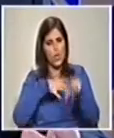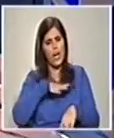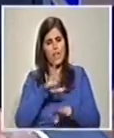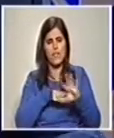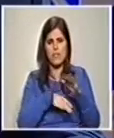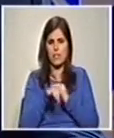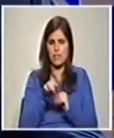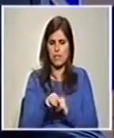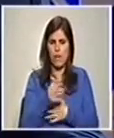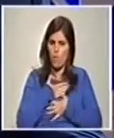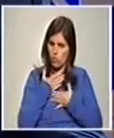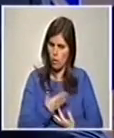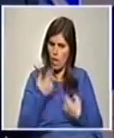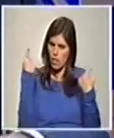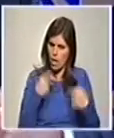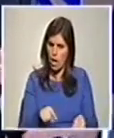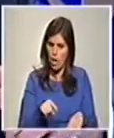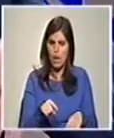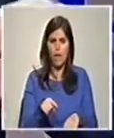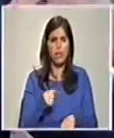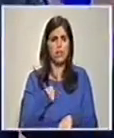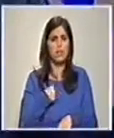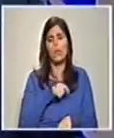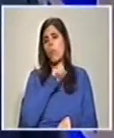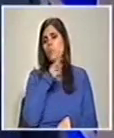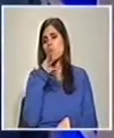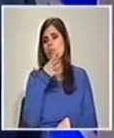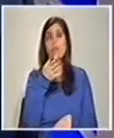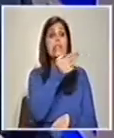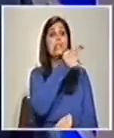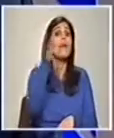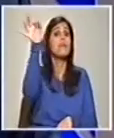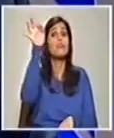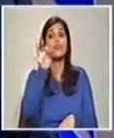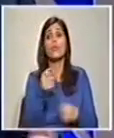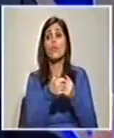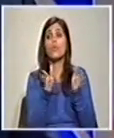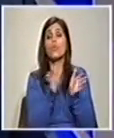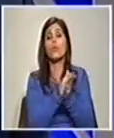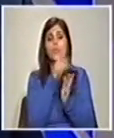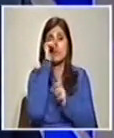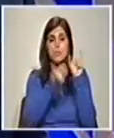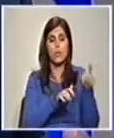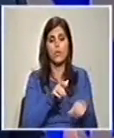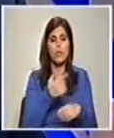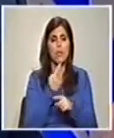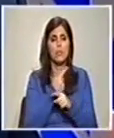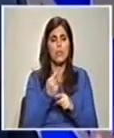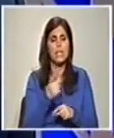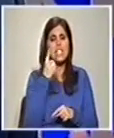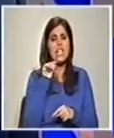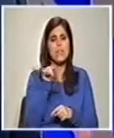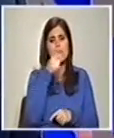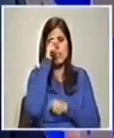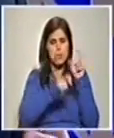e que manifestam essa vontade. Eu não vou dizer que isto é generalizado em toda a organização. Nós temos 6 mil pessoas, não posso dizer que